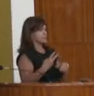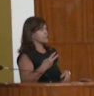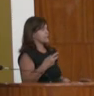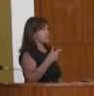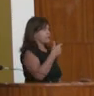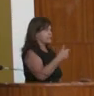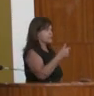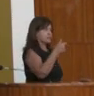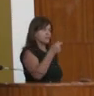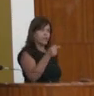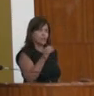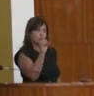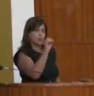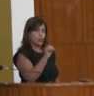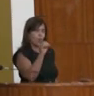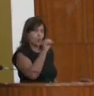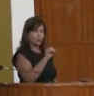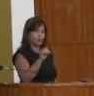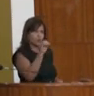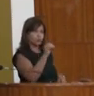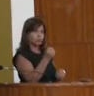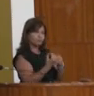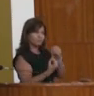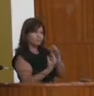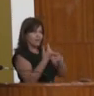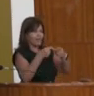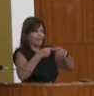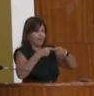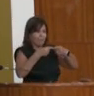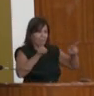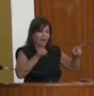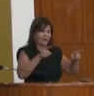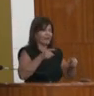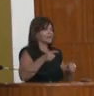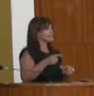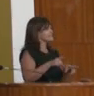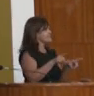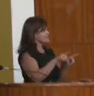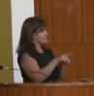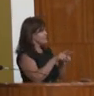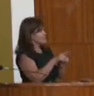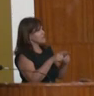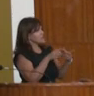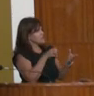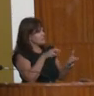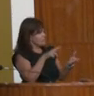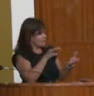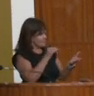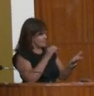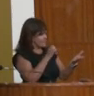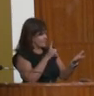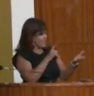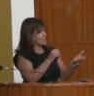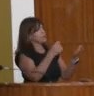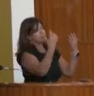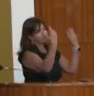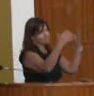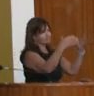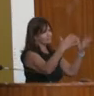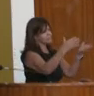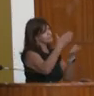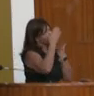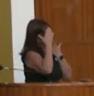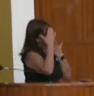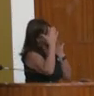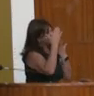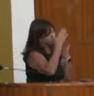27 de outubro, inauguração do CAPED 2. Queria agradecer ao Dr. Marcelo José Rodrigues de